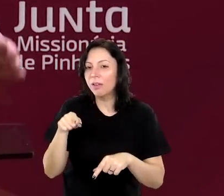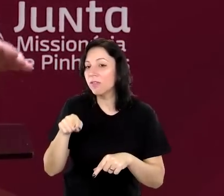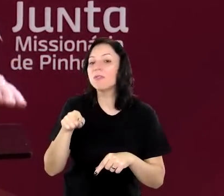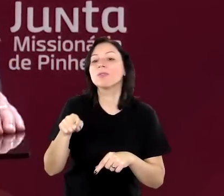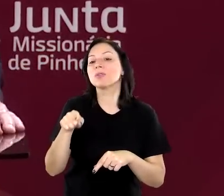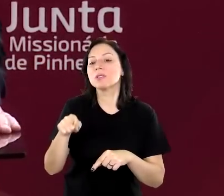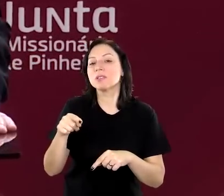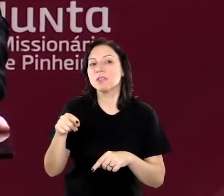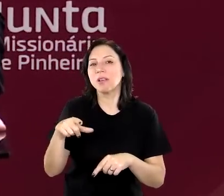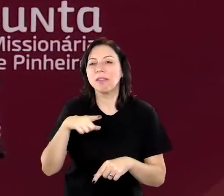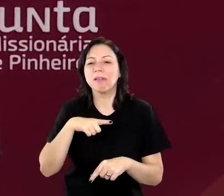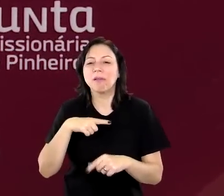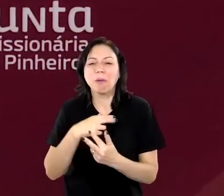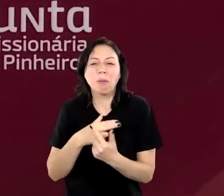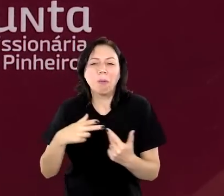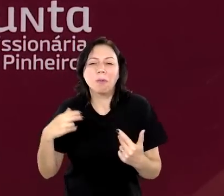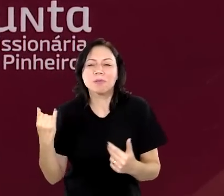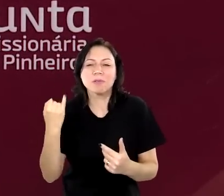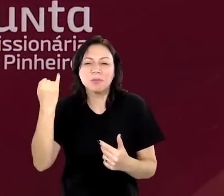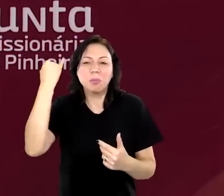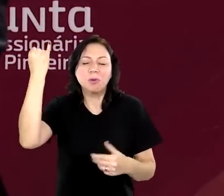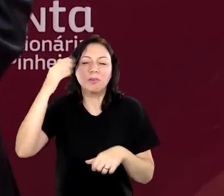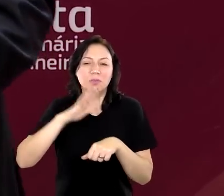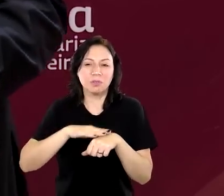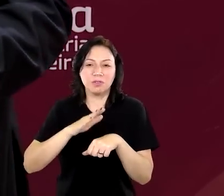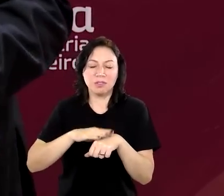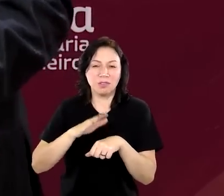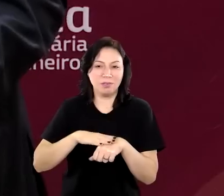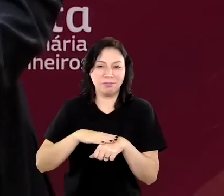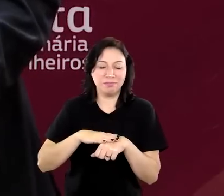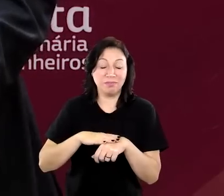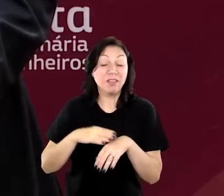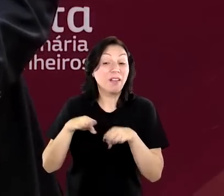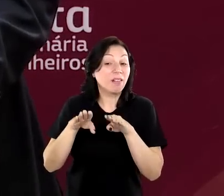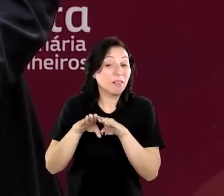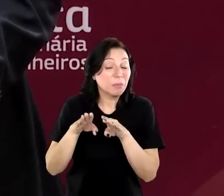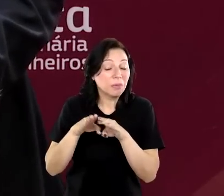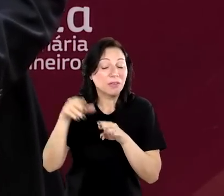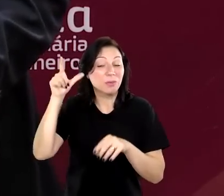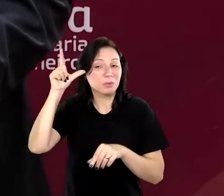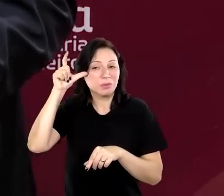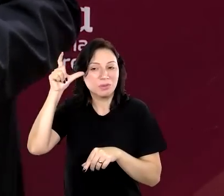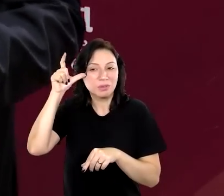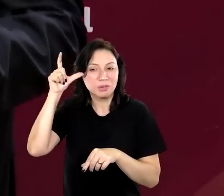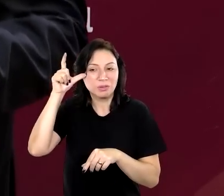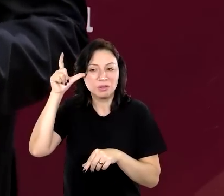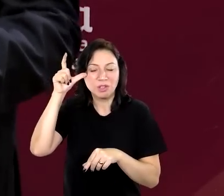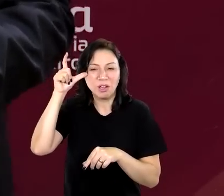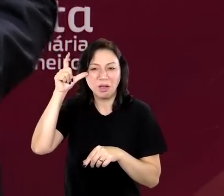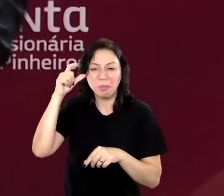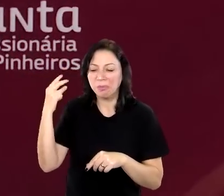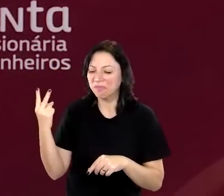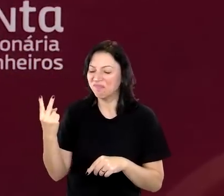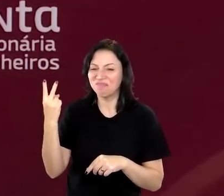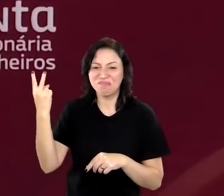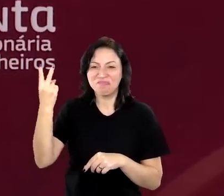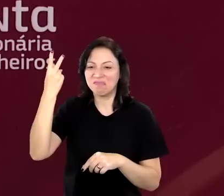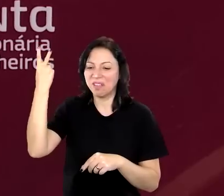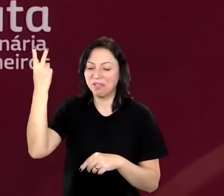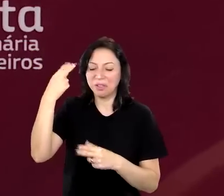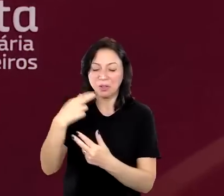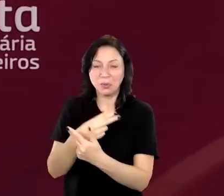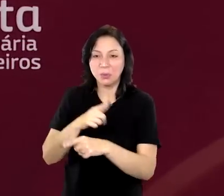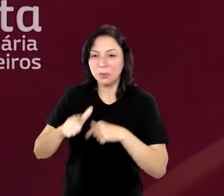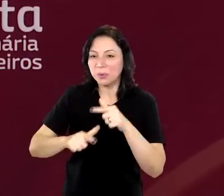Mas não somente isso. O diabo desvaloriza aquilo que nós estamos fazendo. E o diabo também nos ataca.